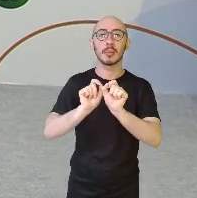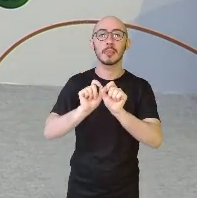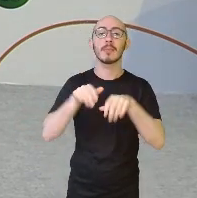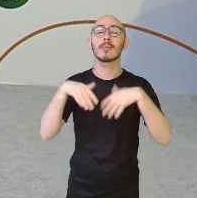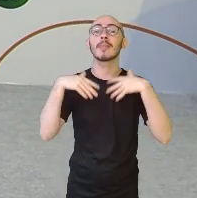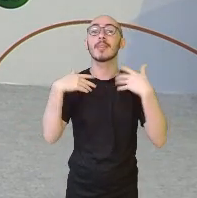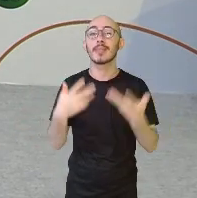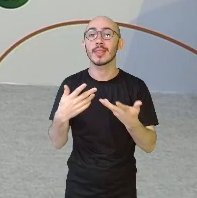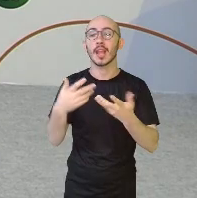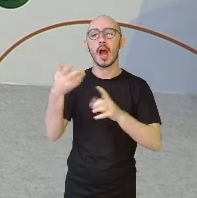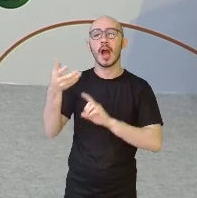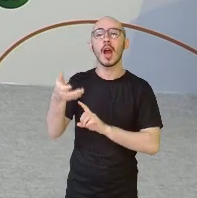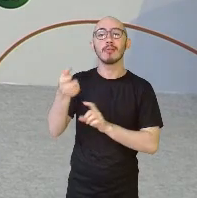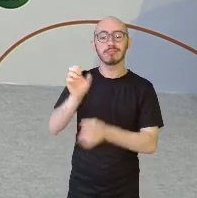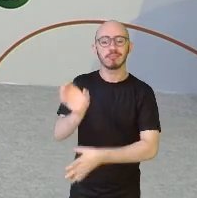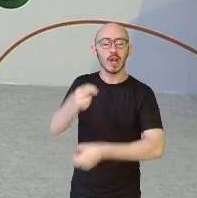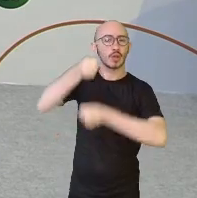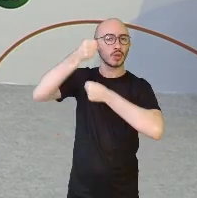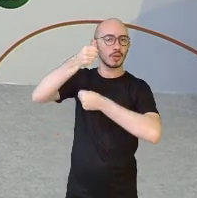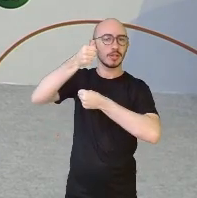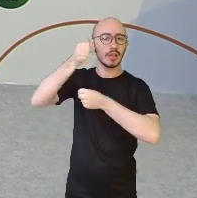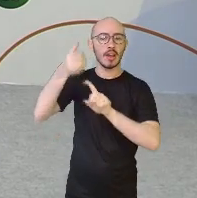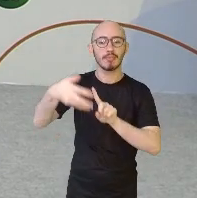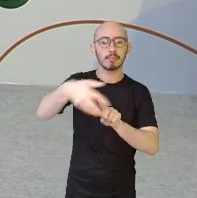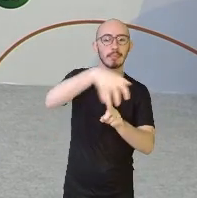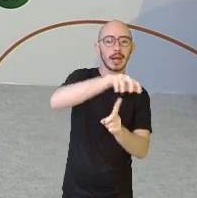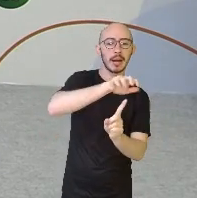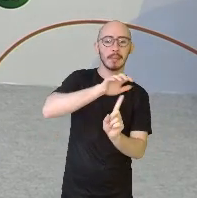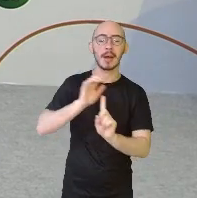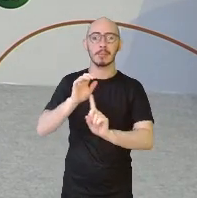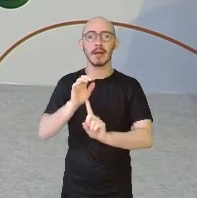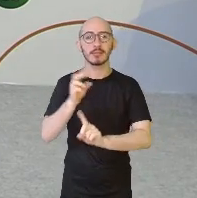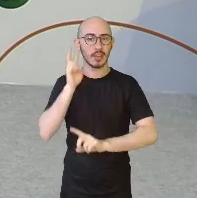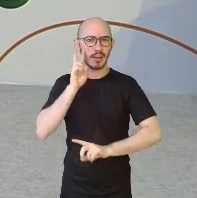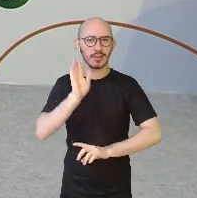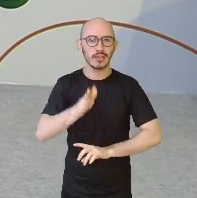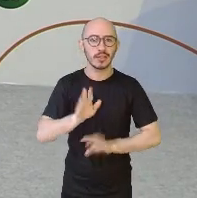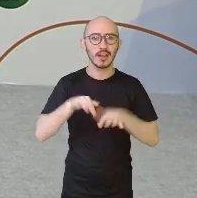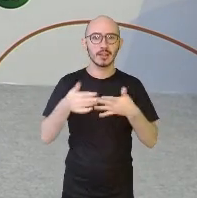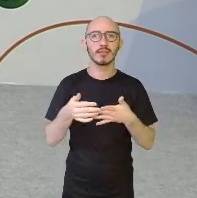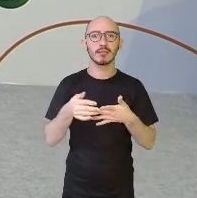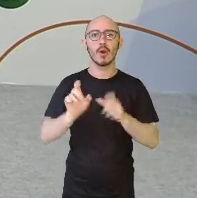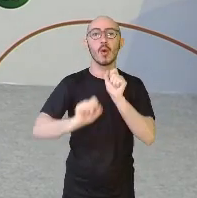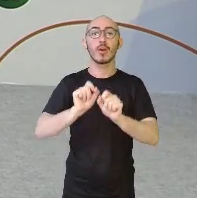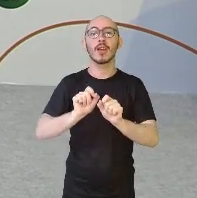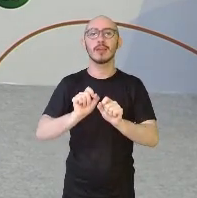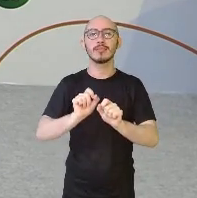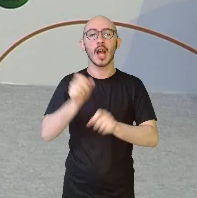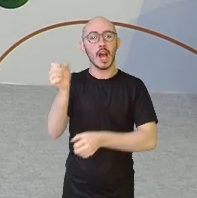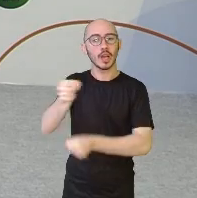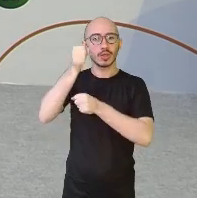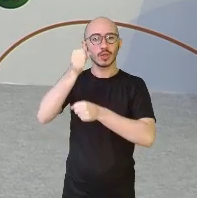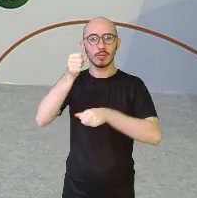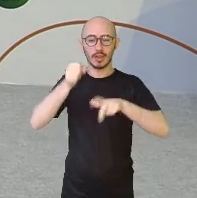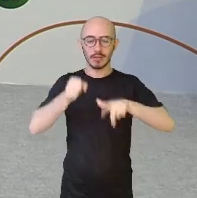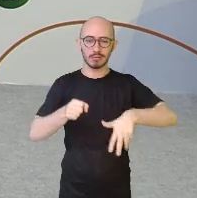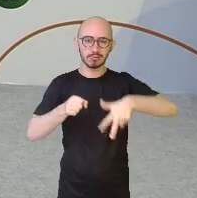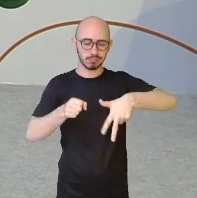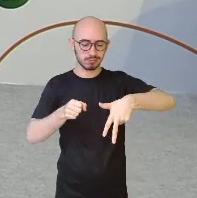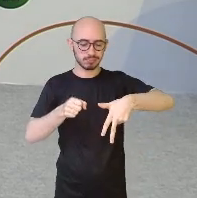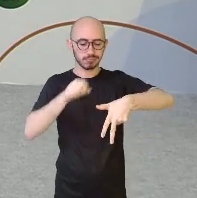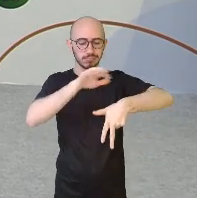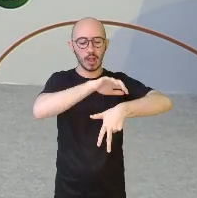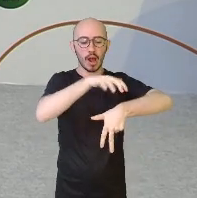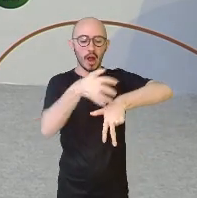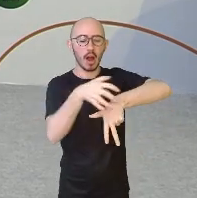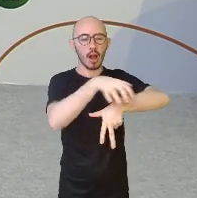Ó, passa. Já viu aquele passo do frevo que passa a sombrinha por baixo? Olha, olha a meia-lua de